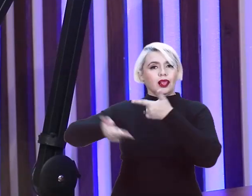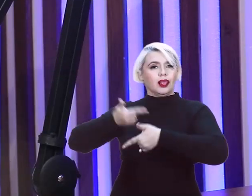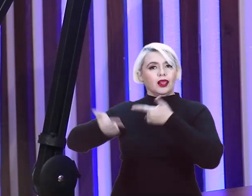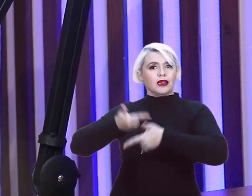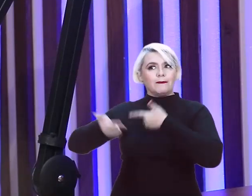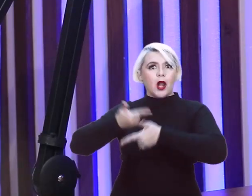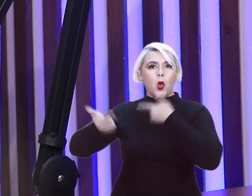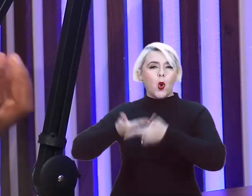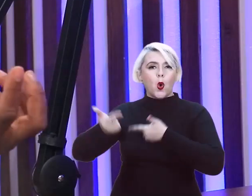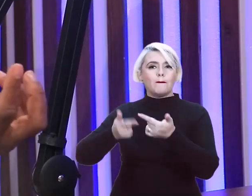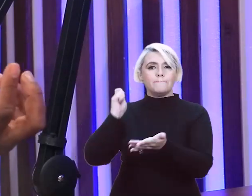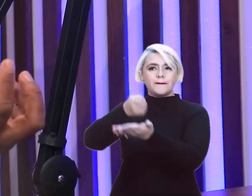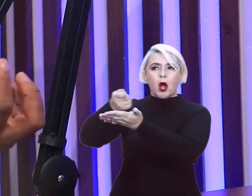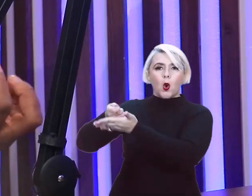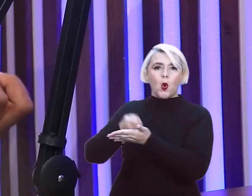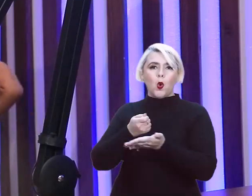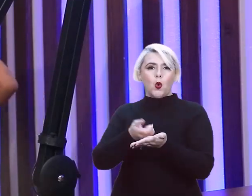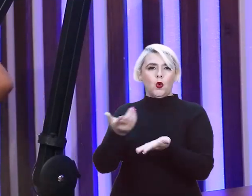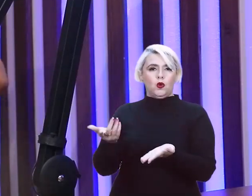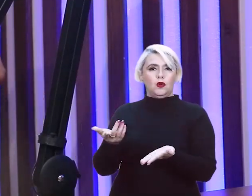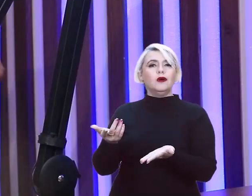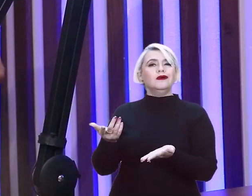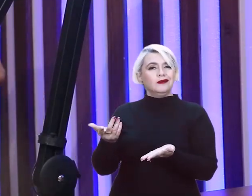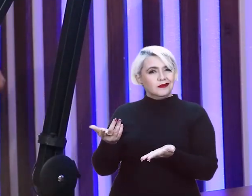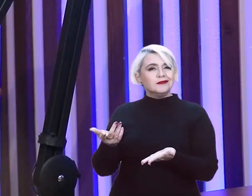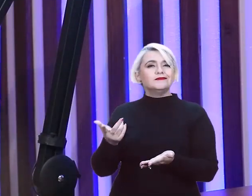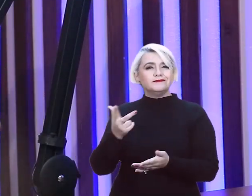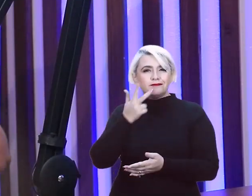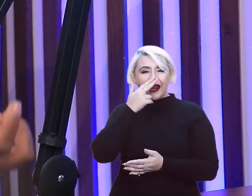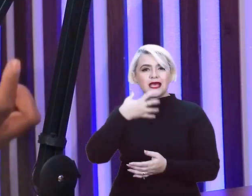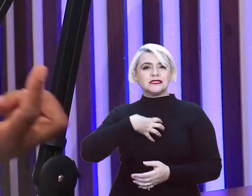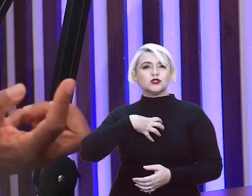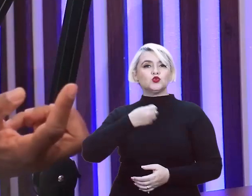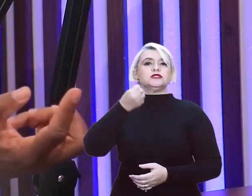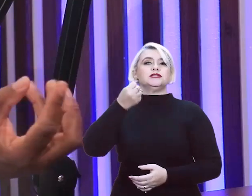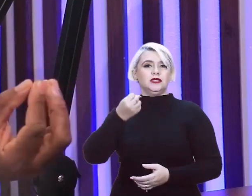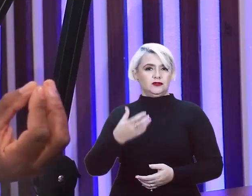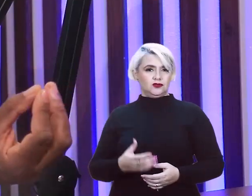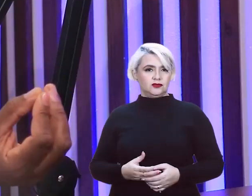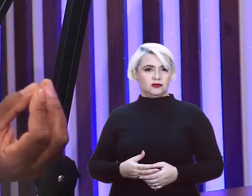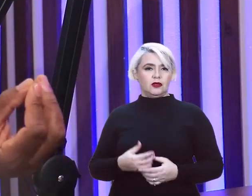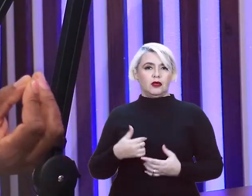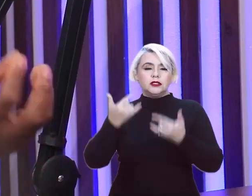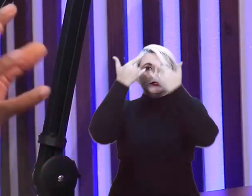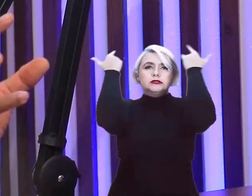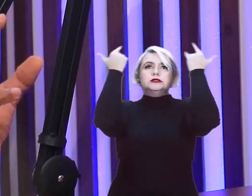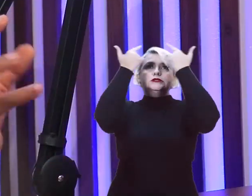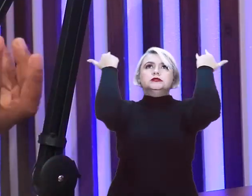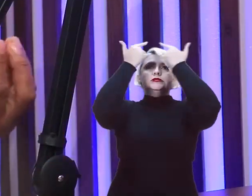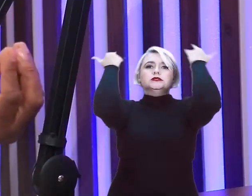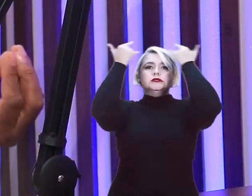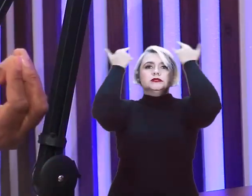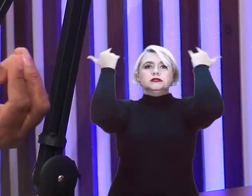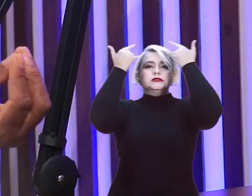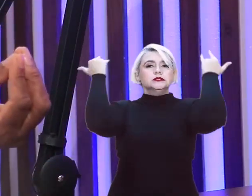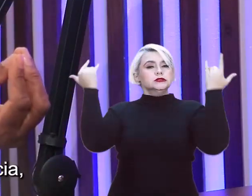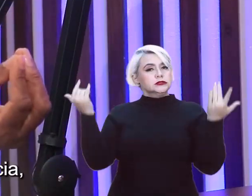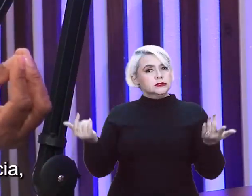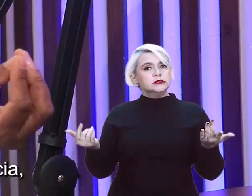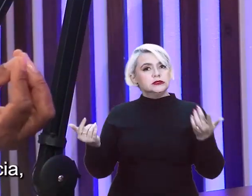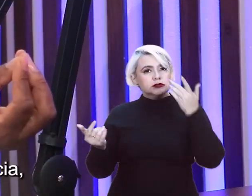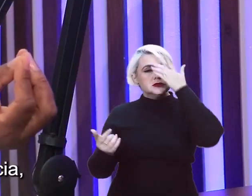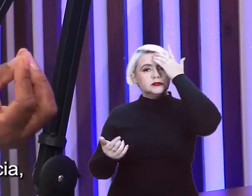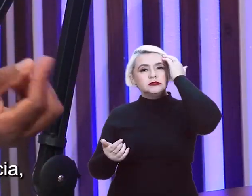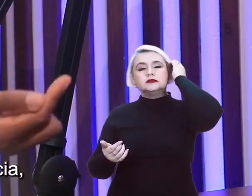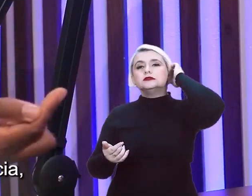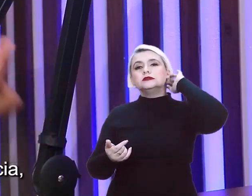penso, Antônio, diante da sua pergunta, que é essa ganância, e que a ganância